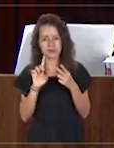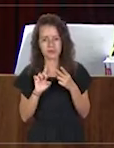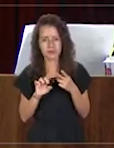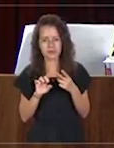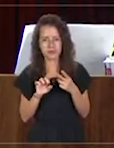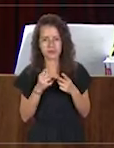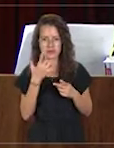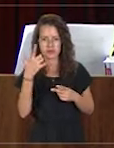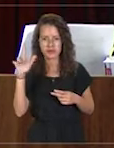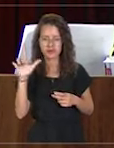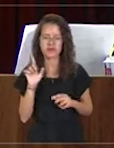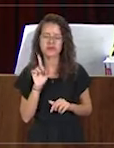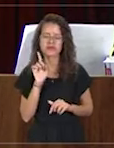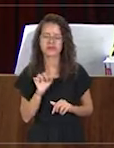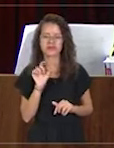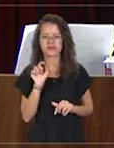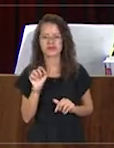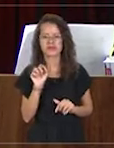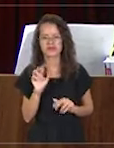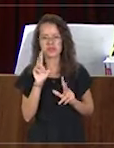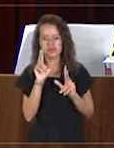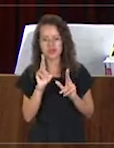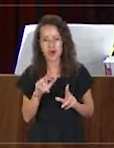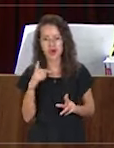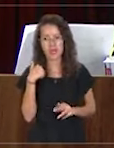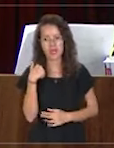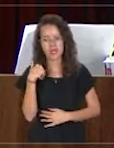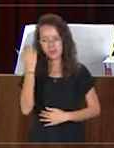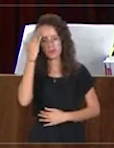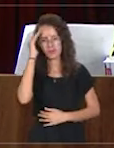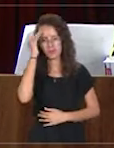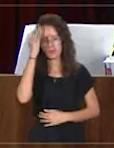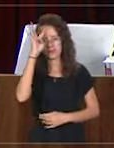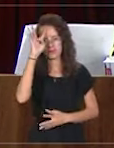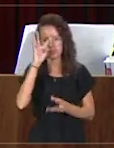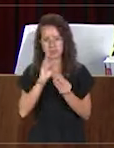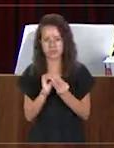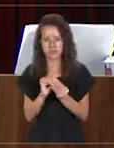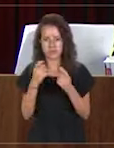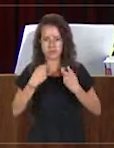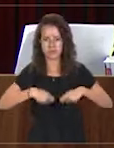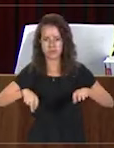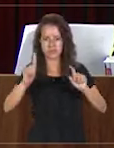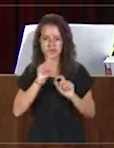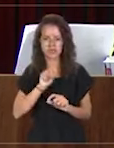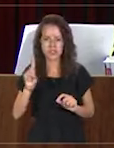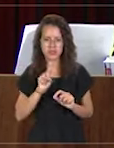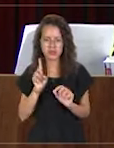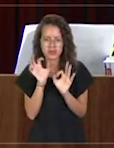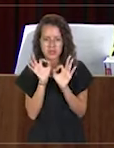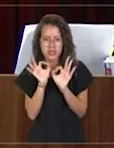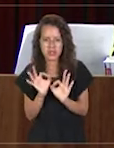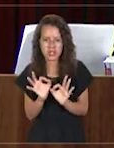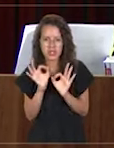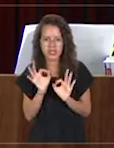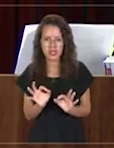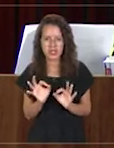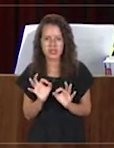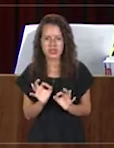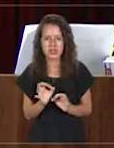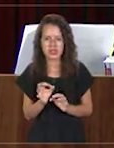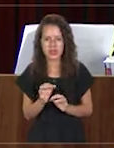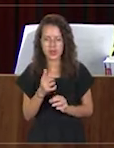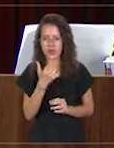Da mesma maneira, entendo que não se mostrou necessário, razoável e eficiente a participação das